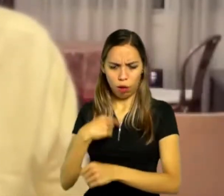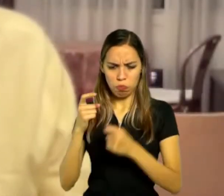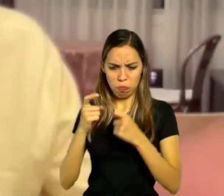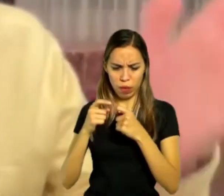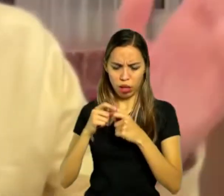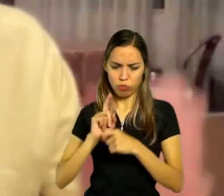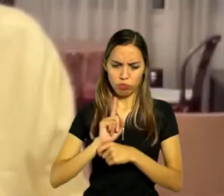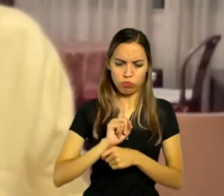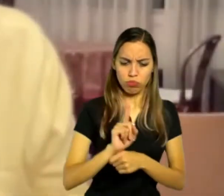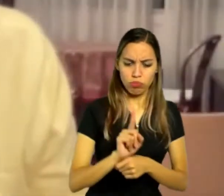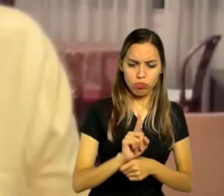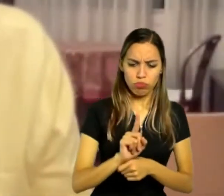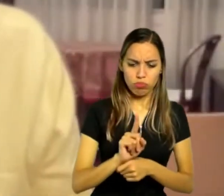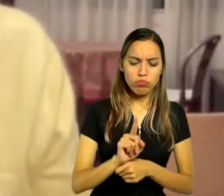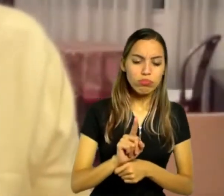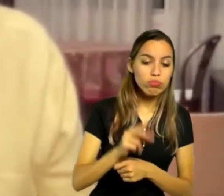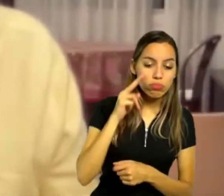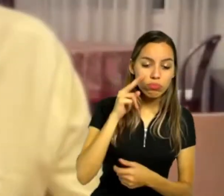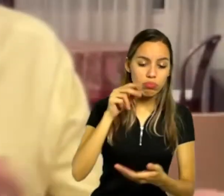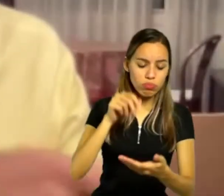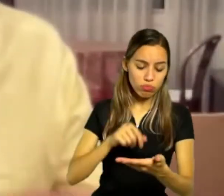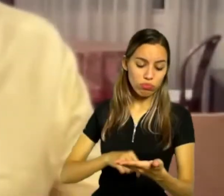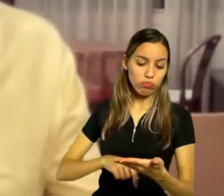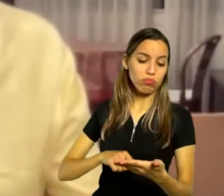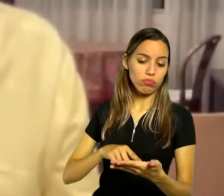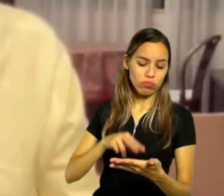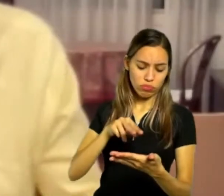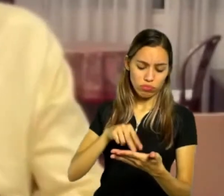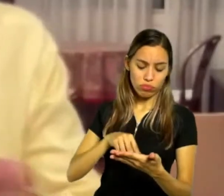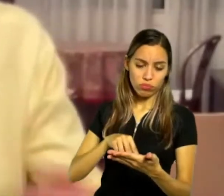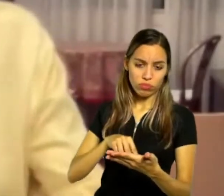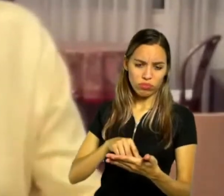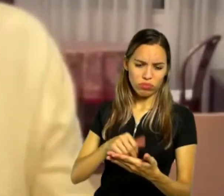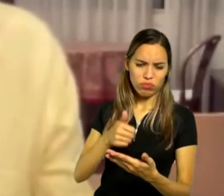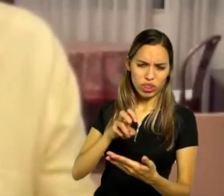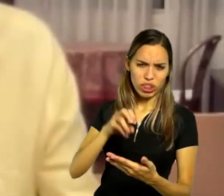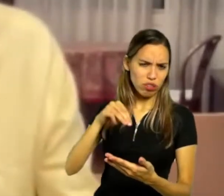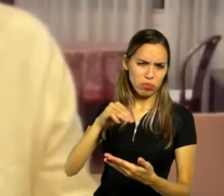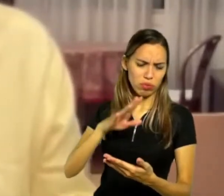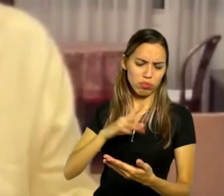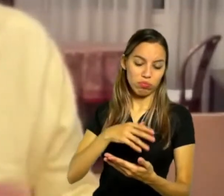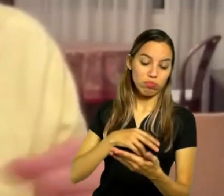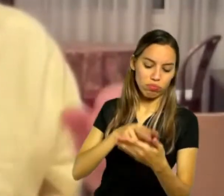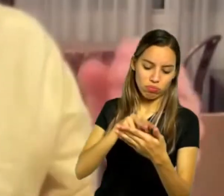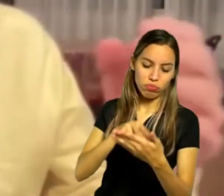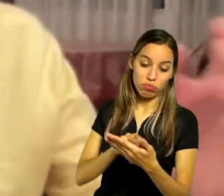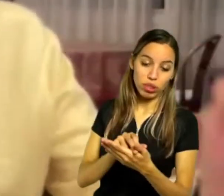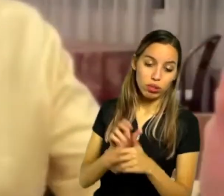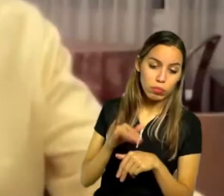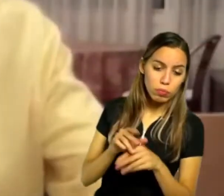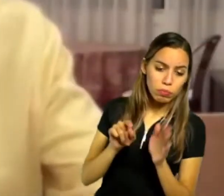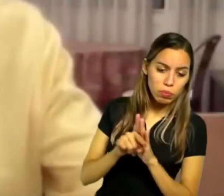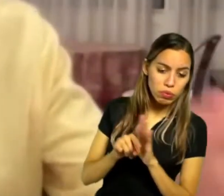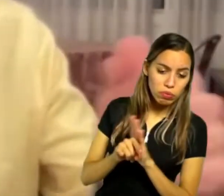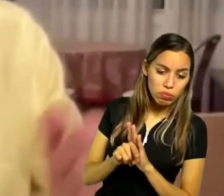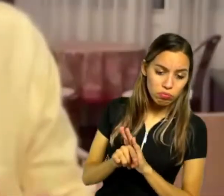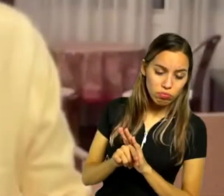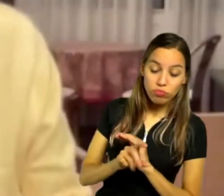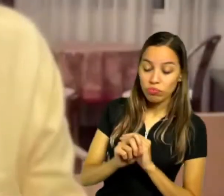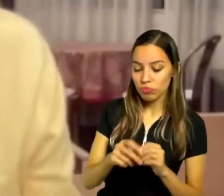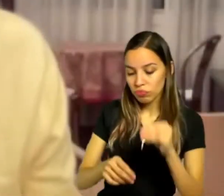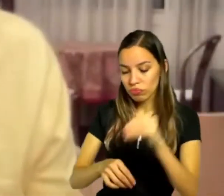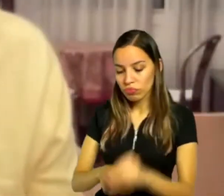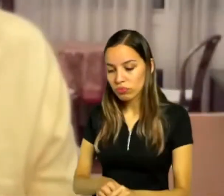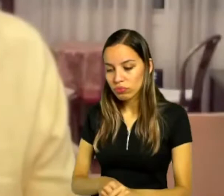com o paciente e vou embora. Quem é que vai lá depois pegar a veia? Quem é que vai administrar o antibiótico? Quem vai segurar a mão